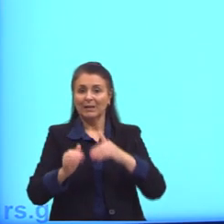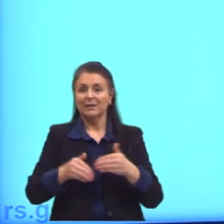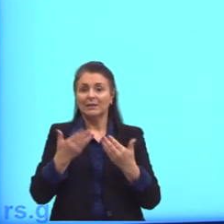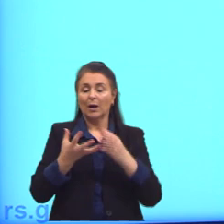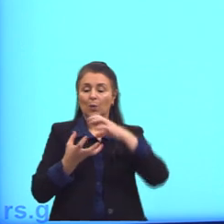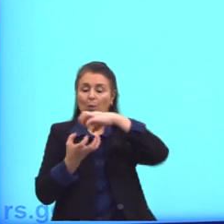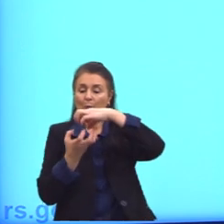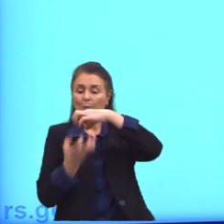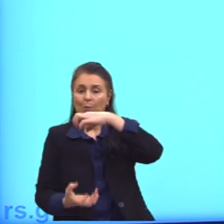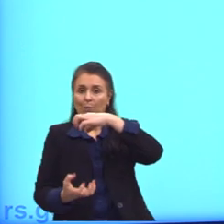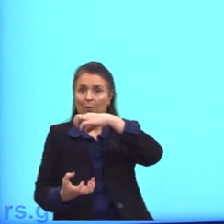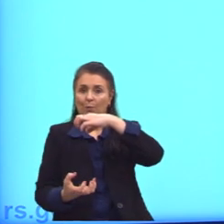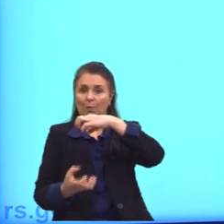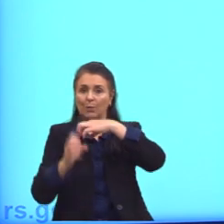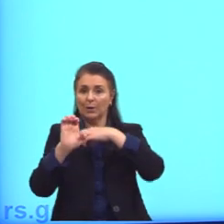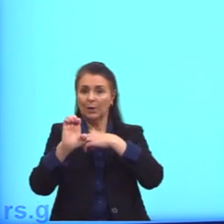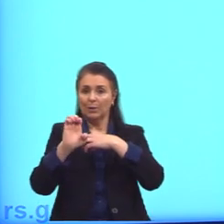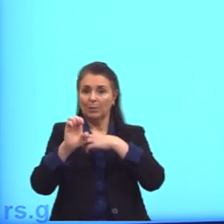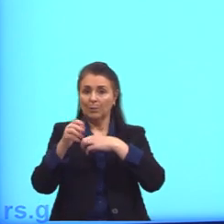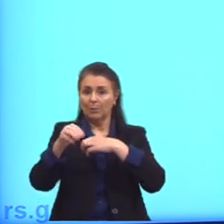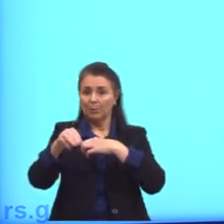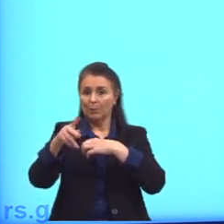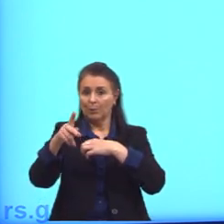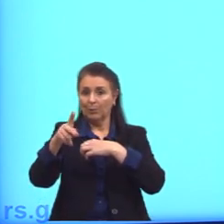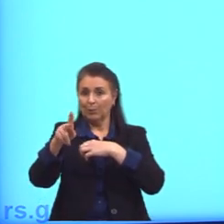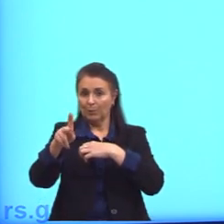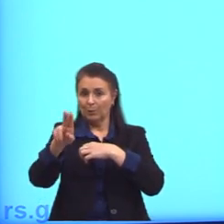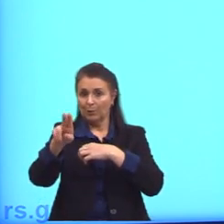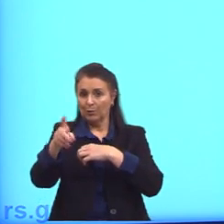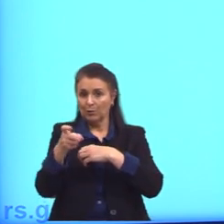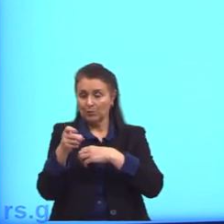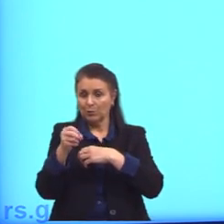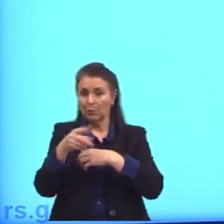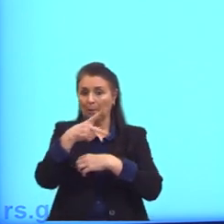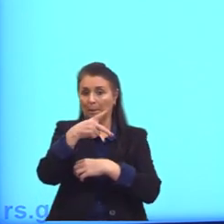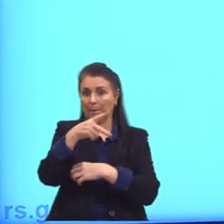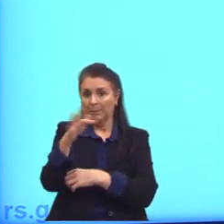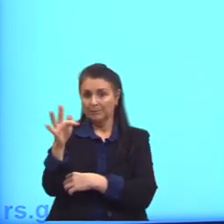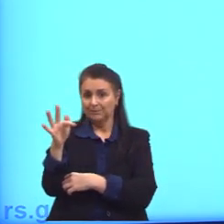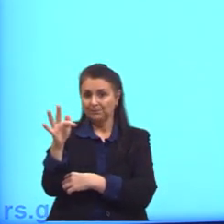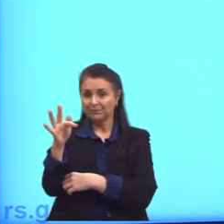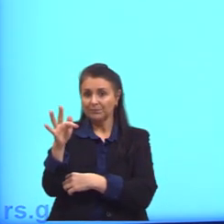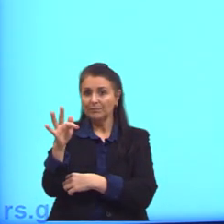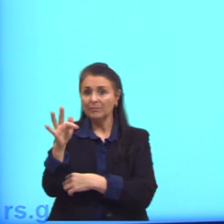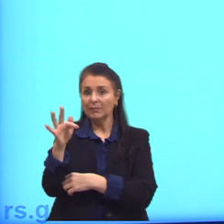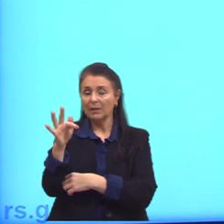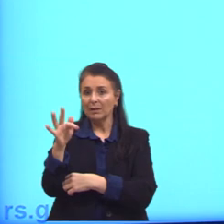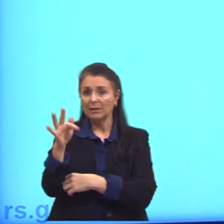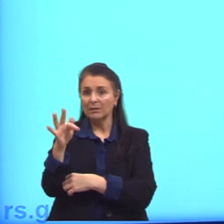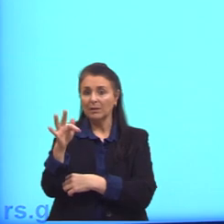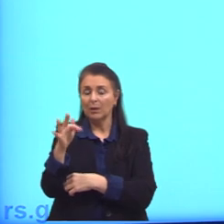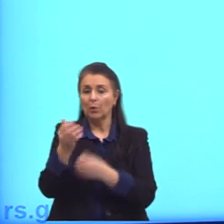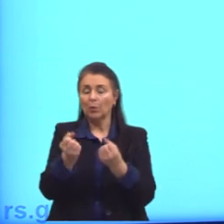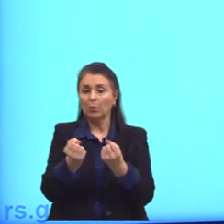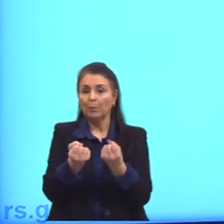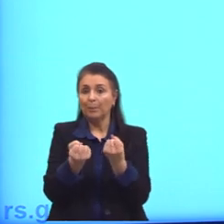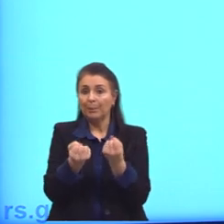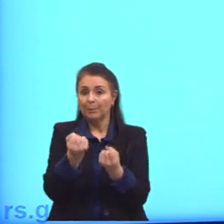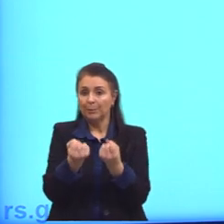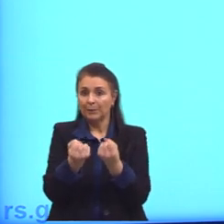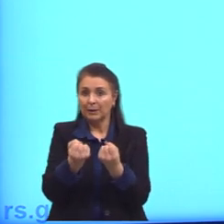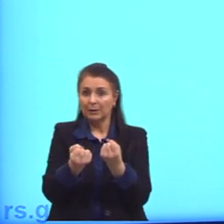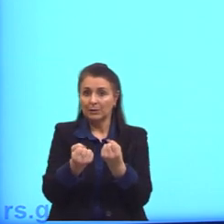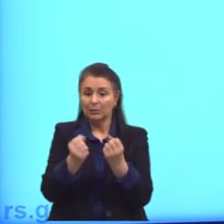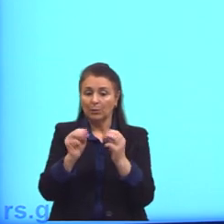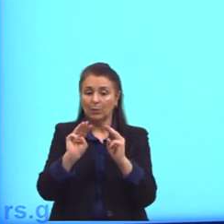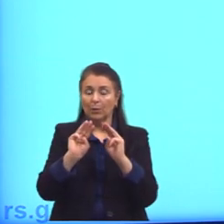o impulso nesse caso aqui é igual ao peso do fluido deslocado PF tá E aí né o peso a gente coloca